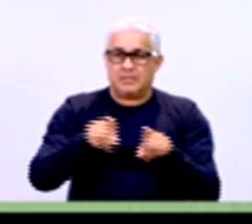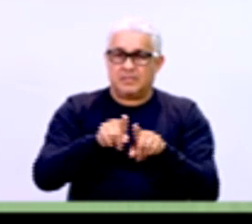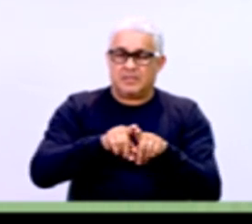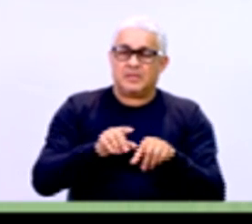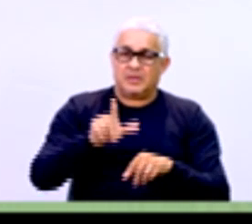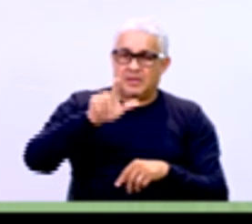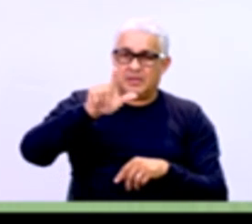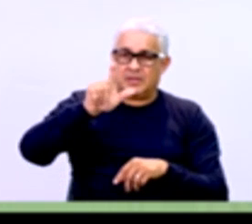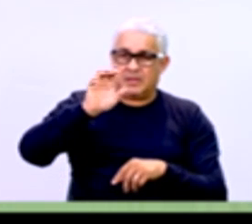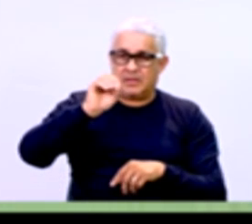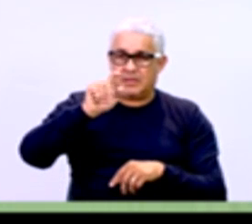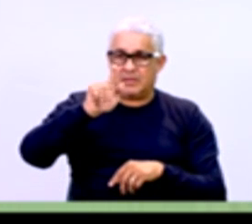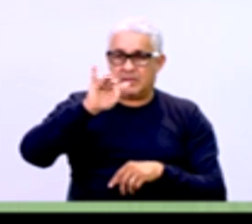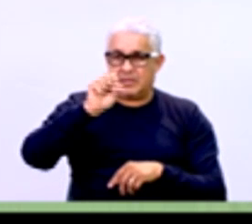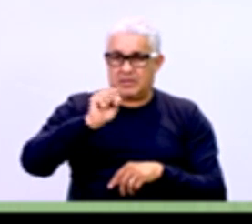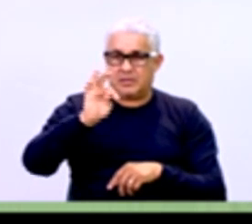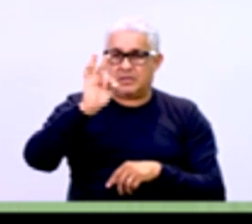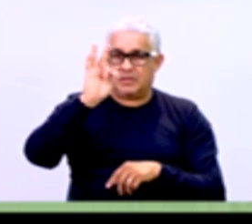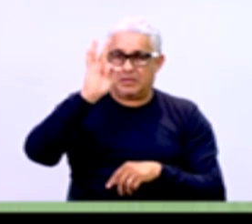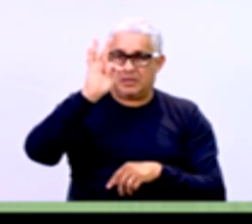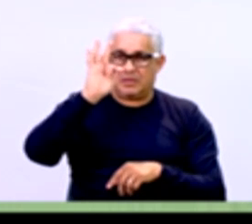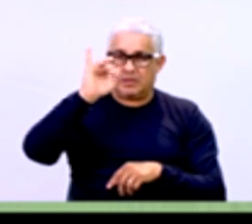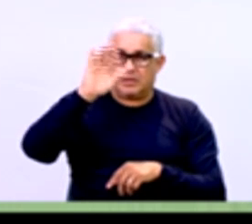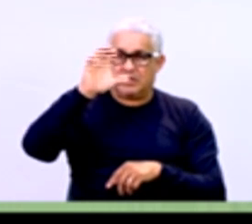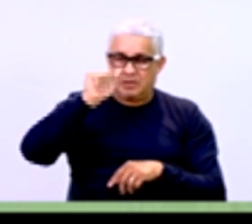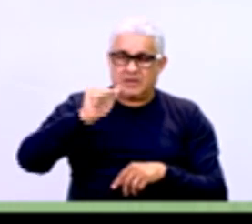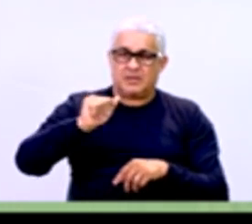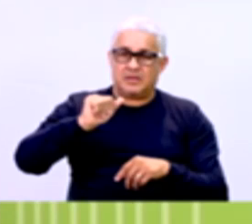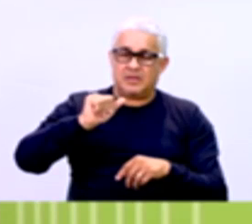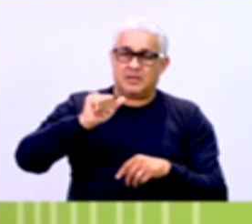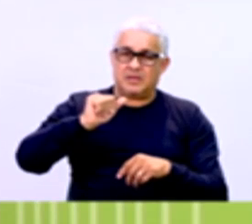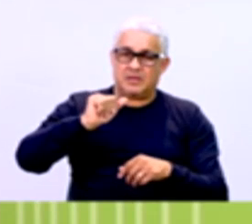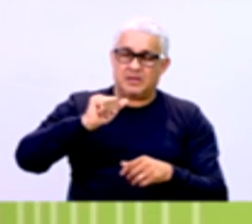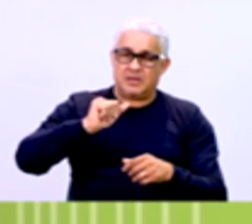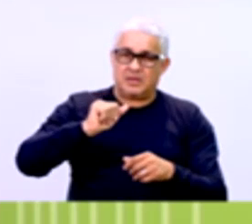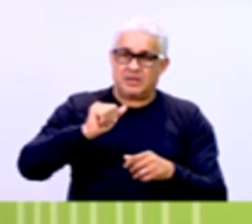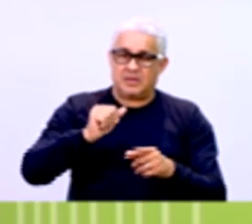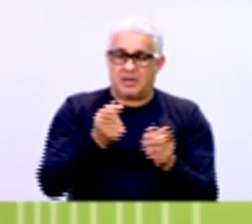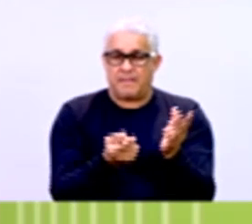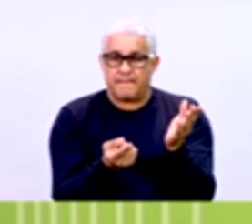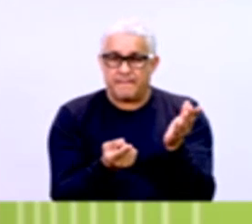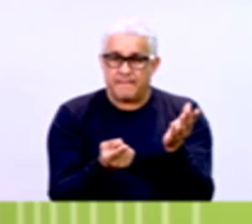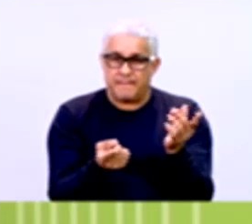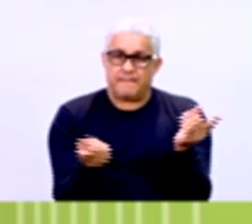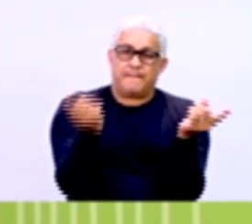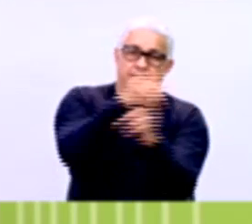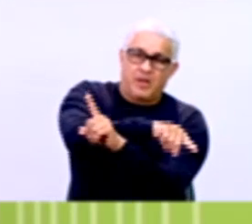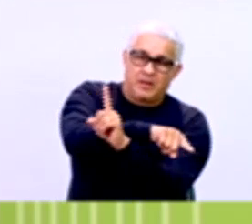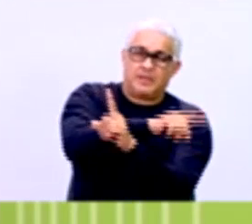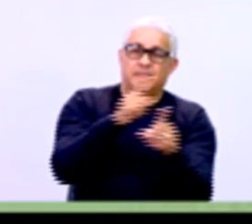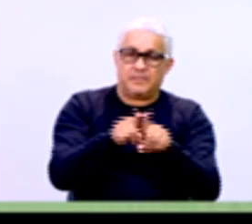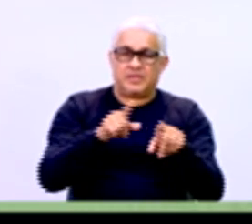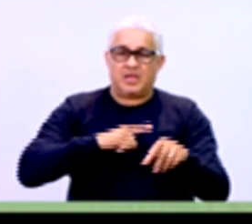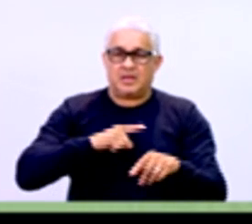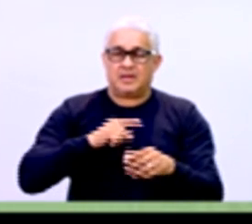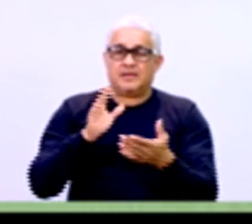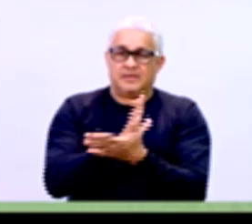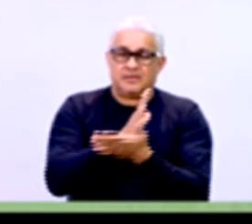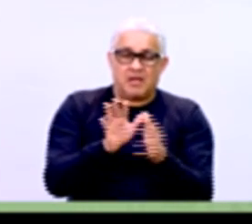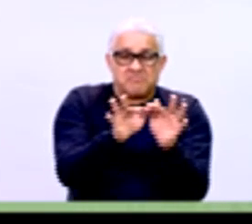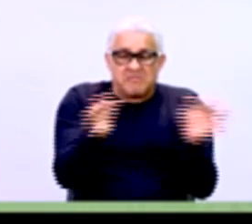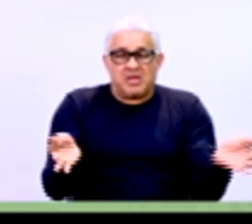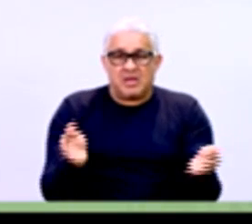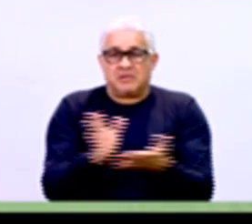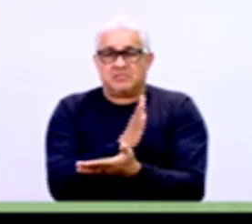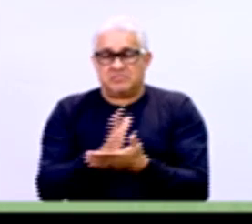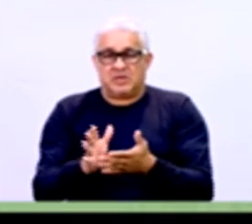logística inversa, que está lá na lei da Política Nacional dos Resíduos Sólidos. Então, existem grandes ações e pequenas ações.